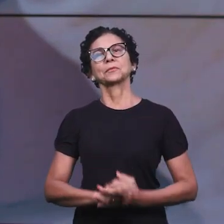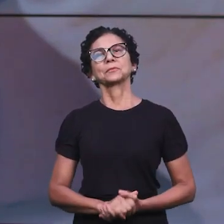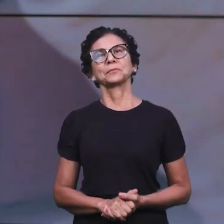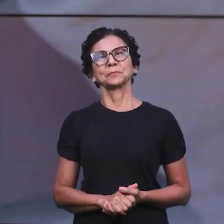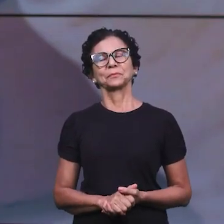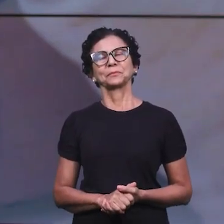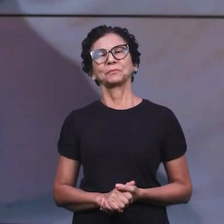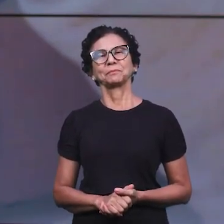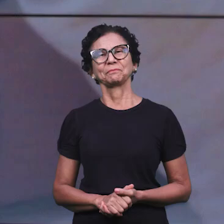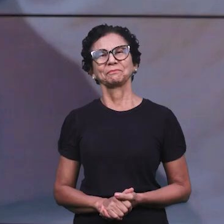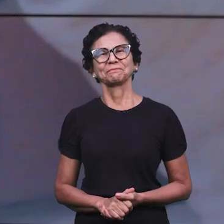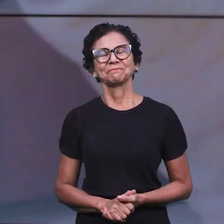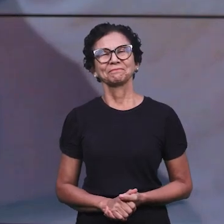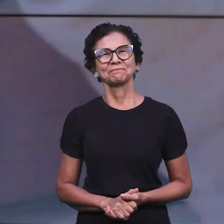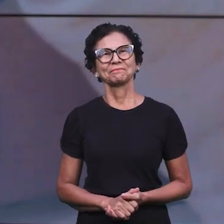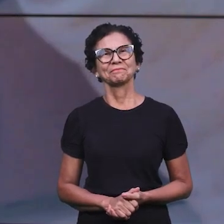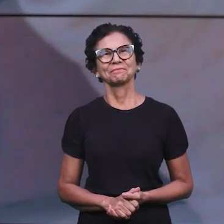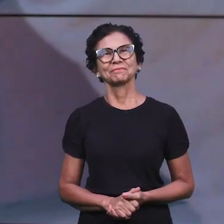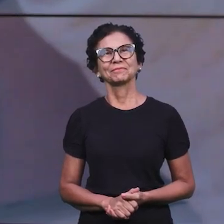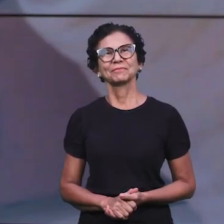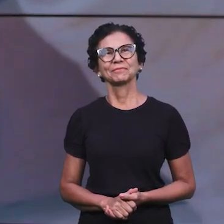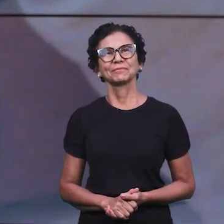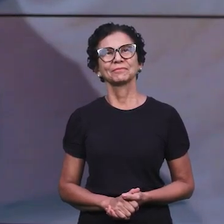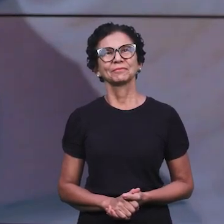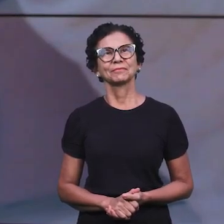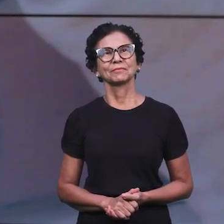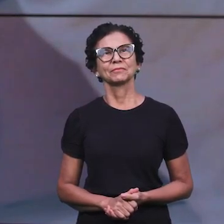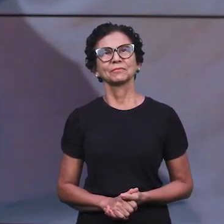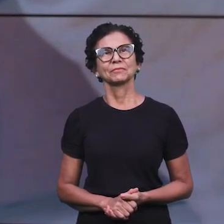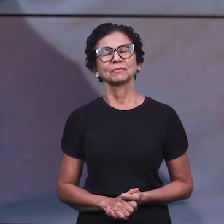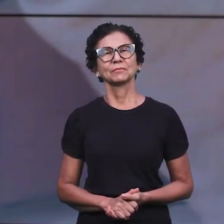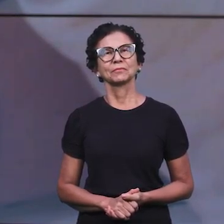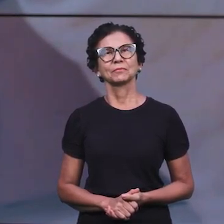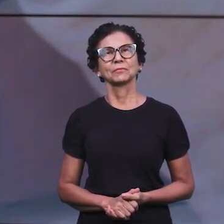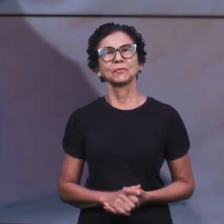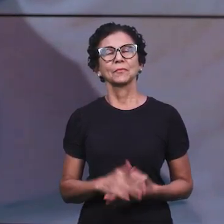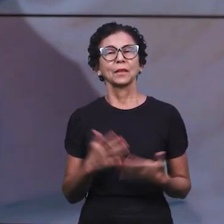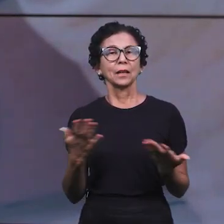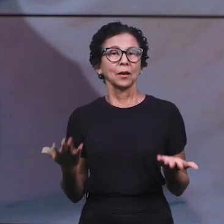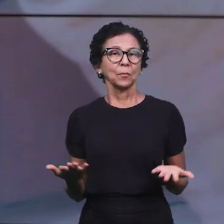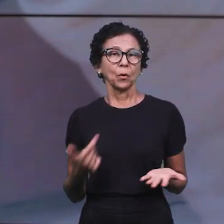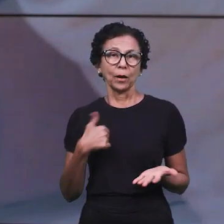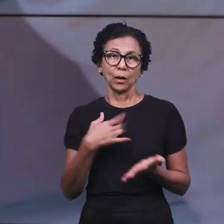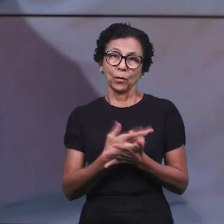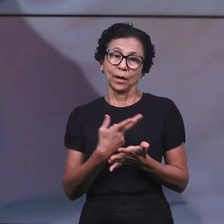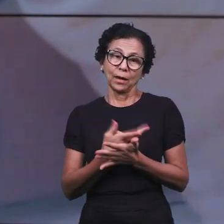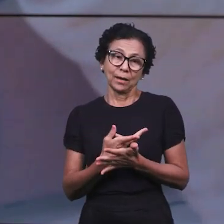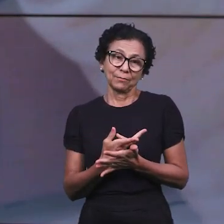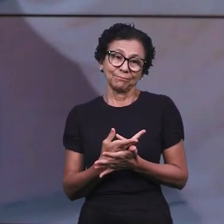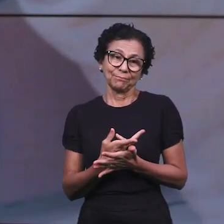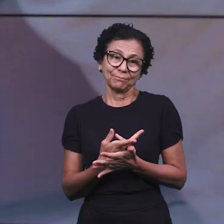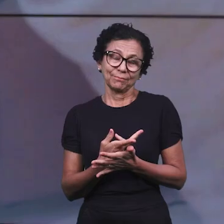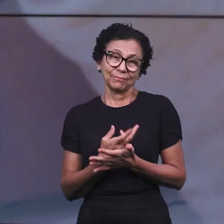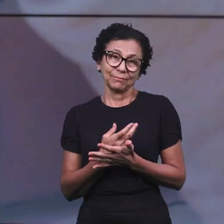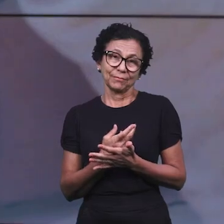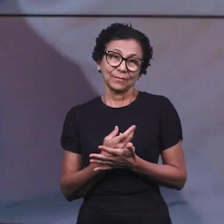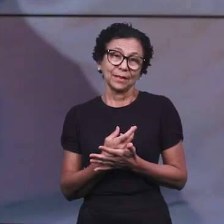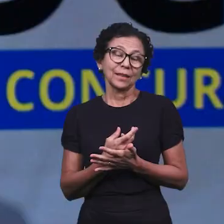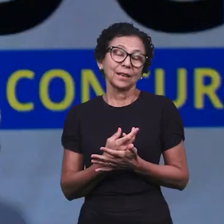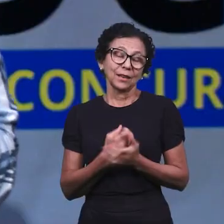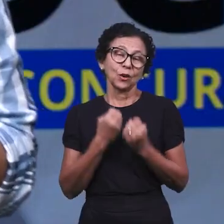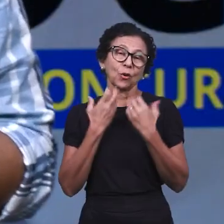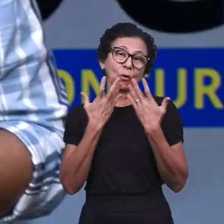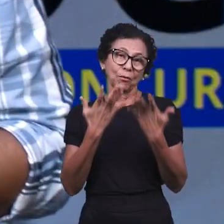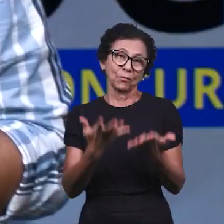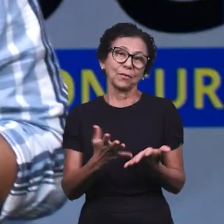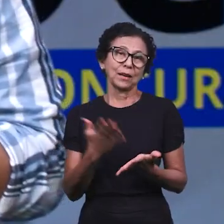o objetivo pretendido, tá bom? E eu quero dizer, isso aqui foi um erro meu. Eu confesso para vocês que eu era,